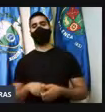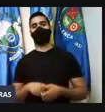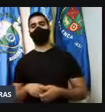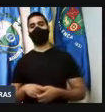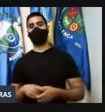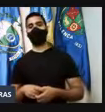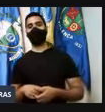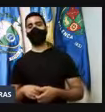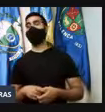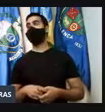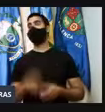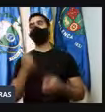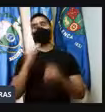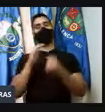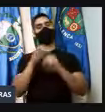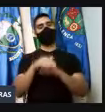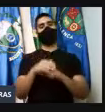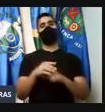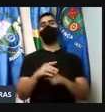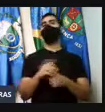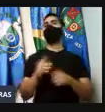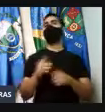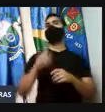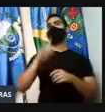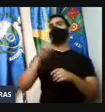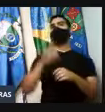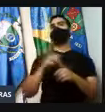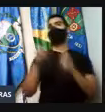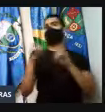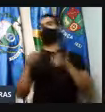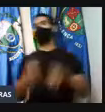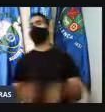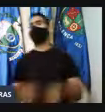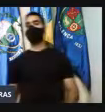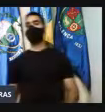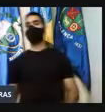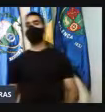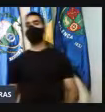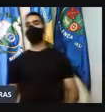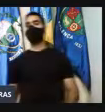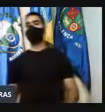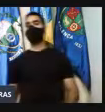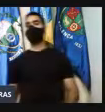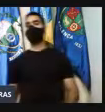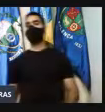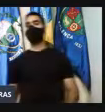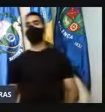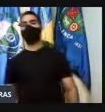noite de hoje. Boa noite a todos e volta para casa com Deus. Bom final de semana. Isso aqui é o quê?